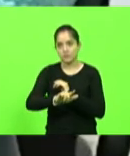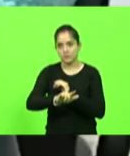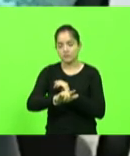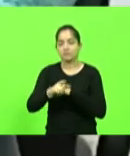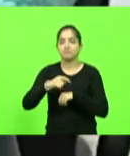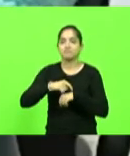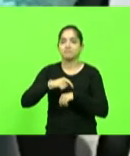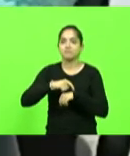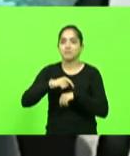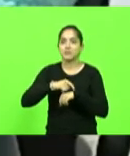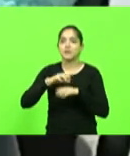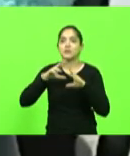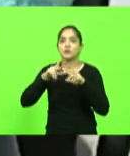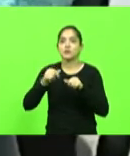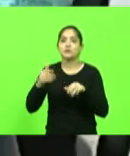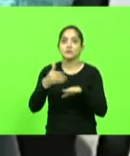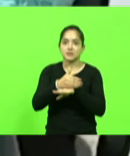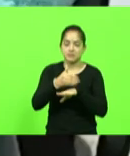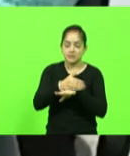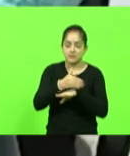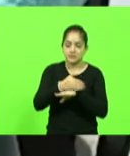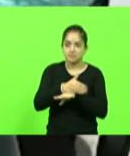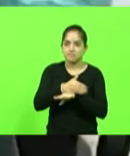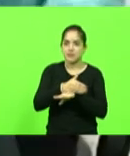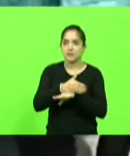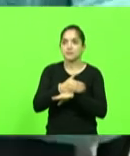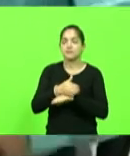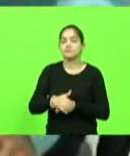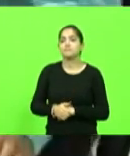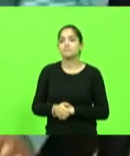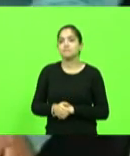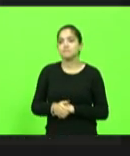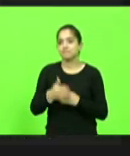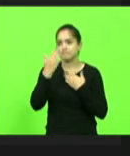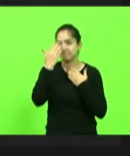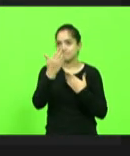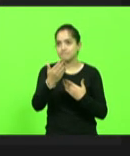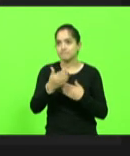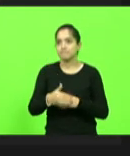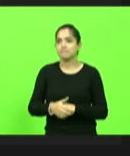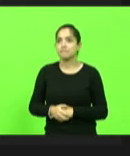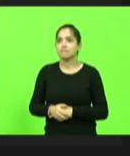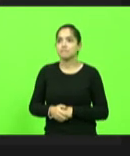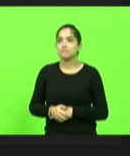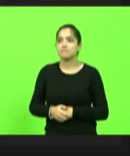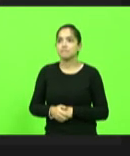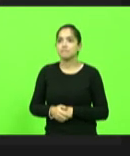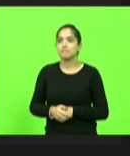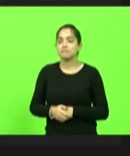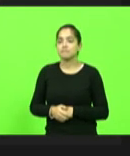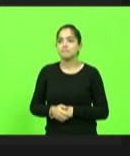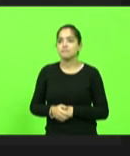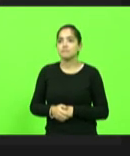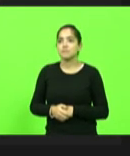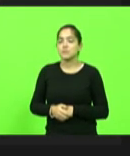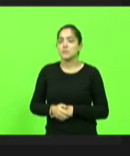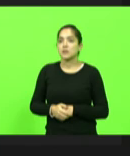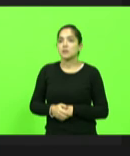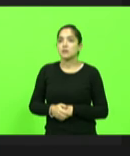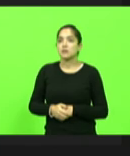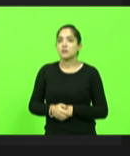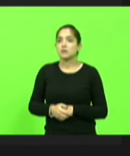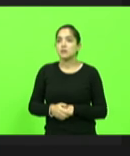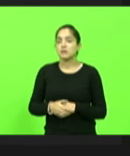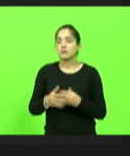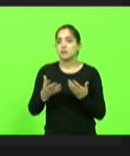momento e todos os que participaram nessa oportunidade. Obrigada. Obrigada, Luciane. Eu